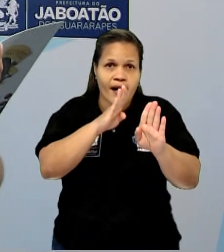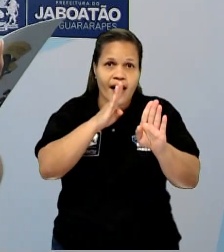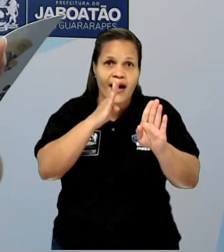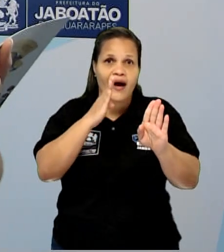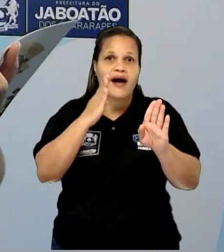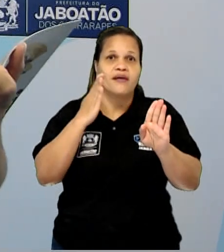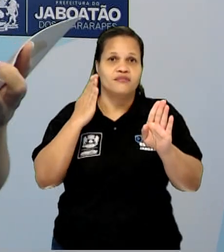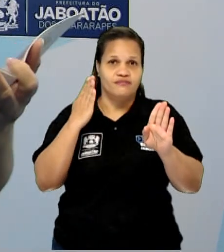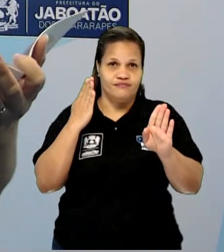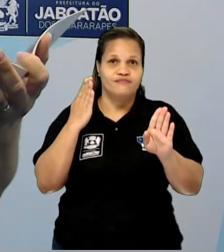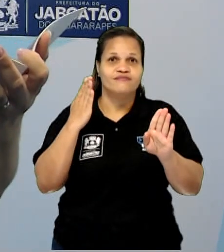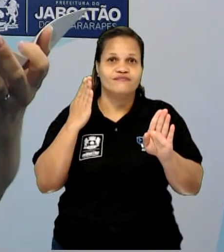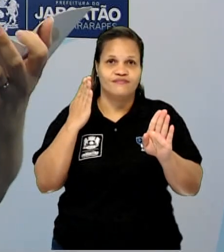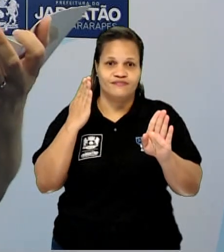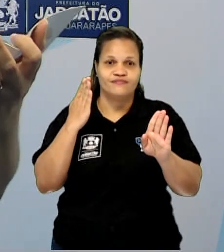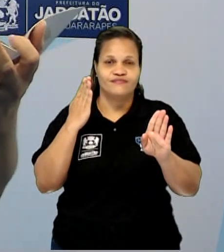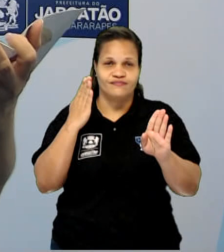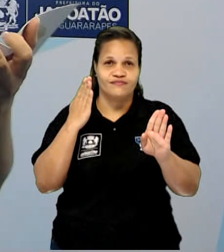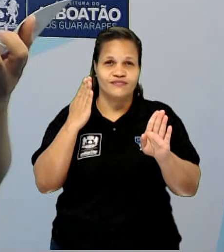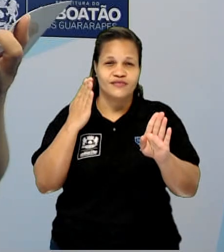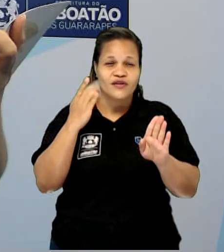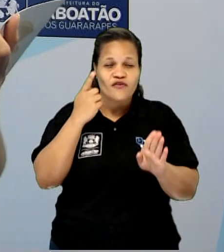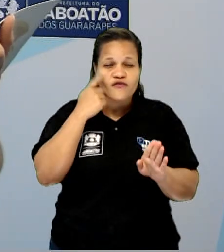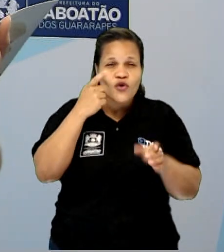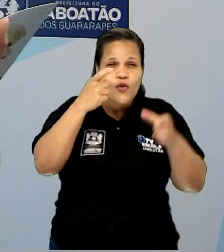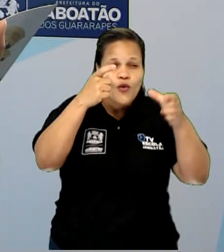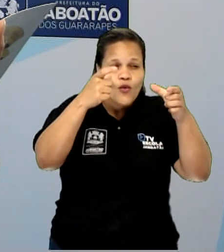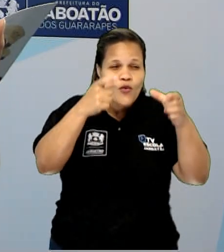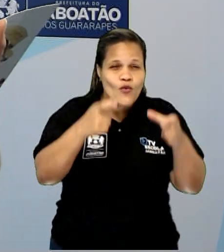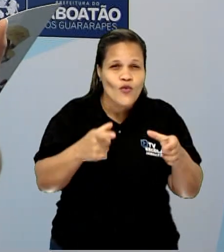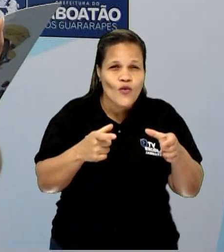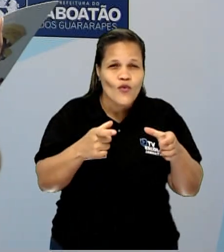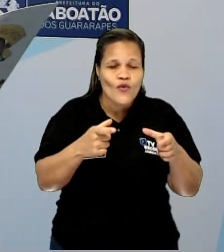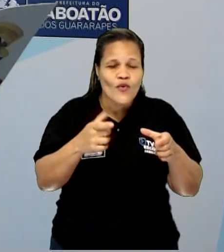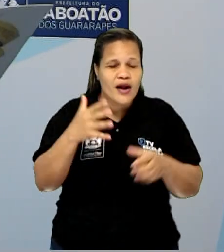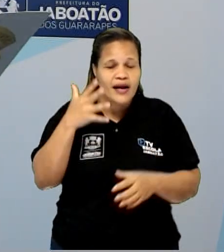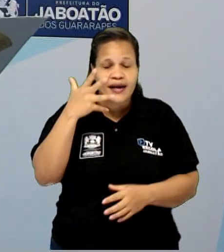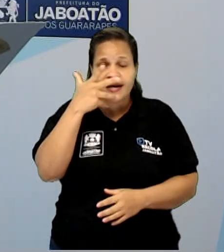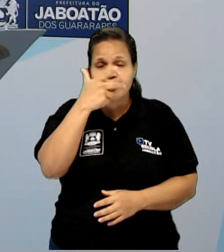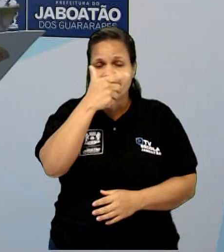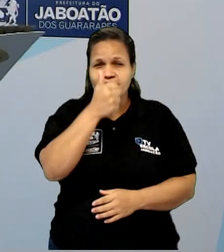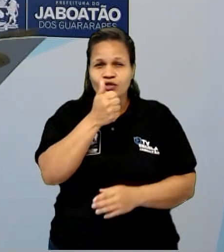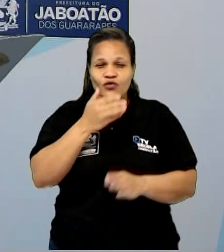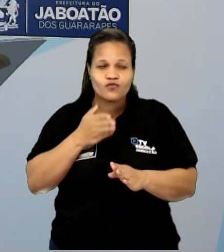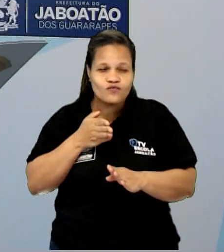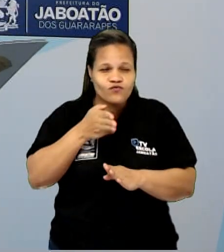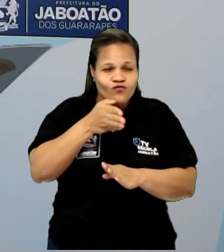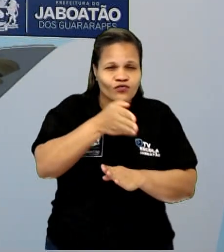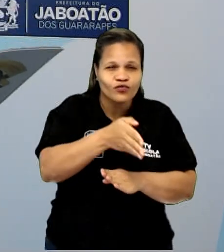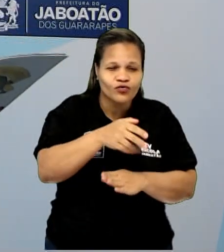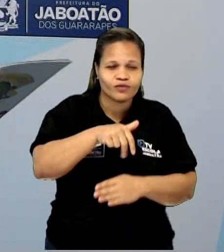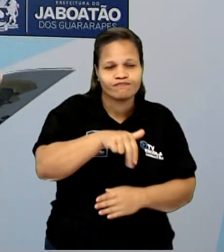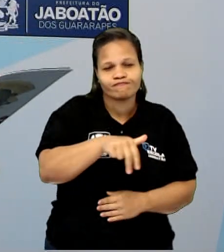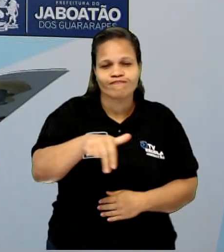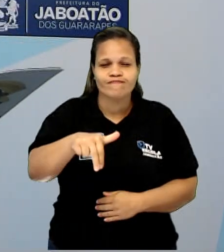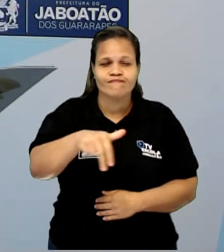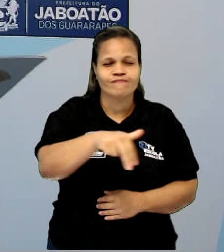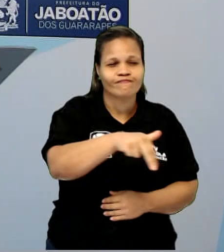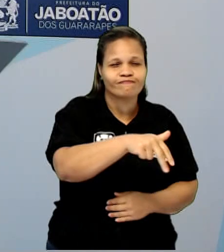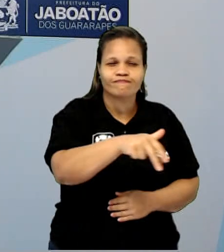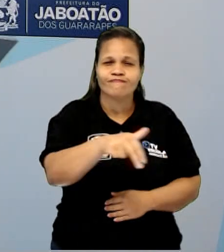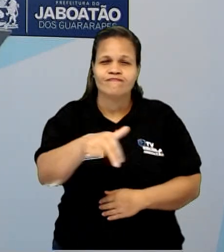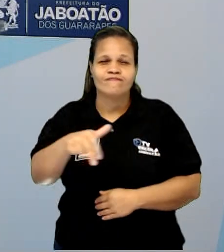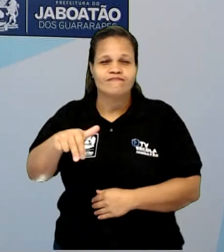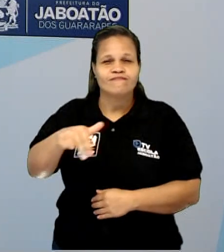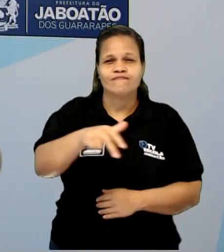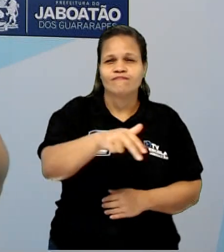se abriu, mostrando o lindo lugar. Pela passagem secreta, eu comecei a andar. Tudo era encantado